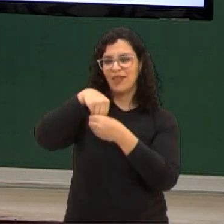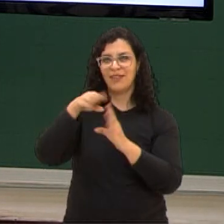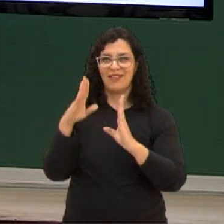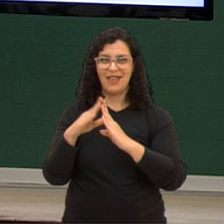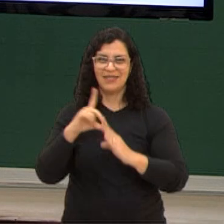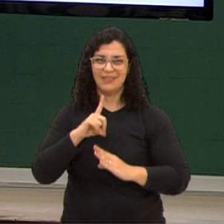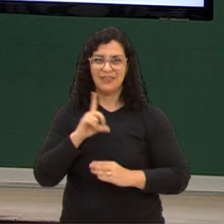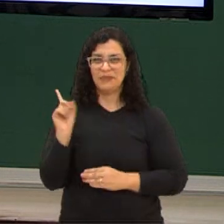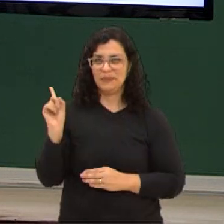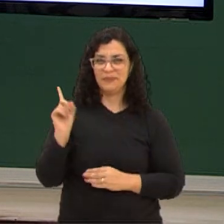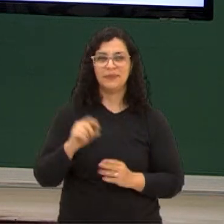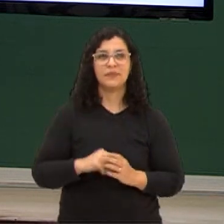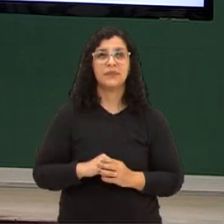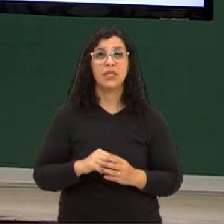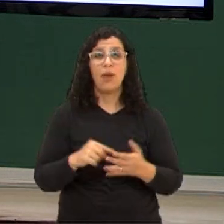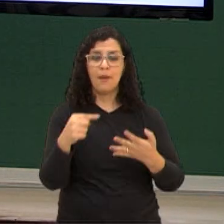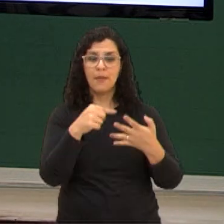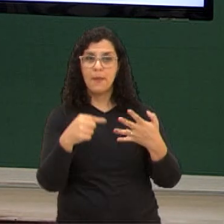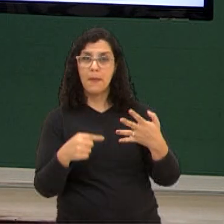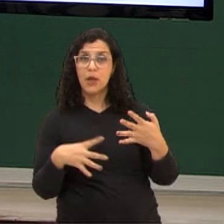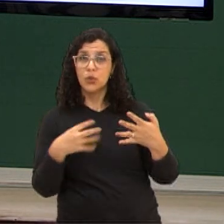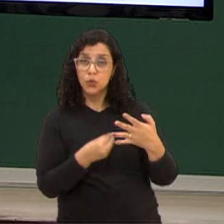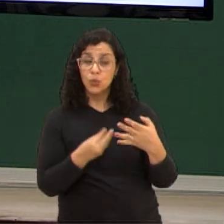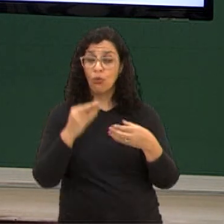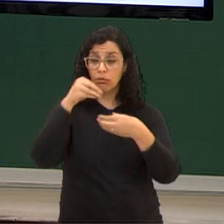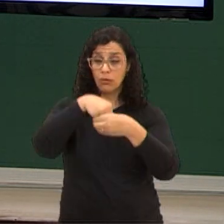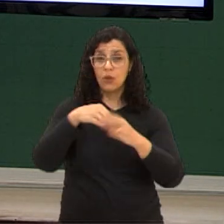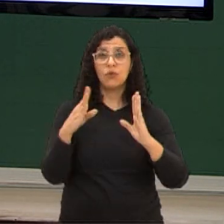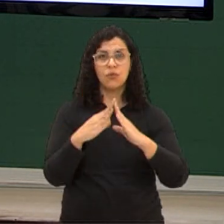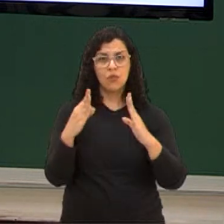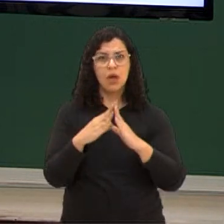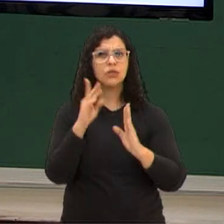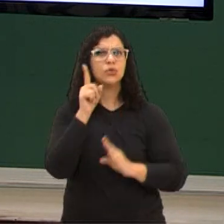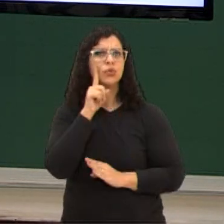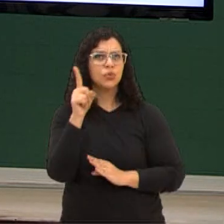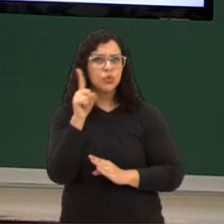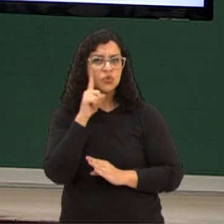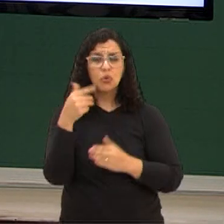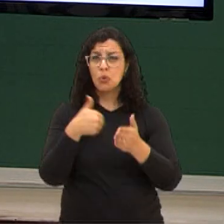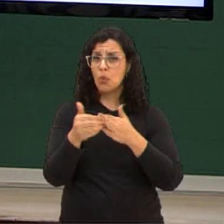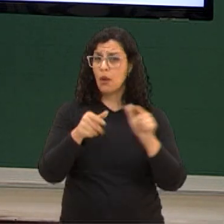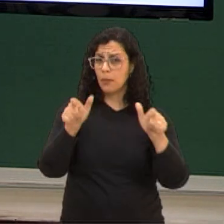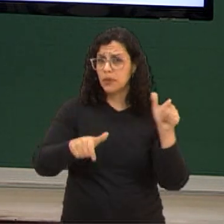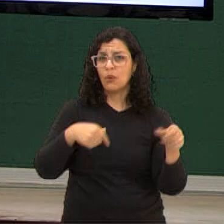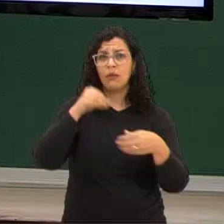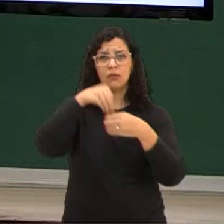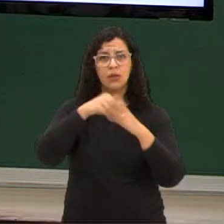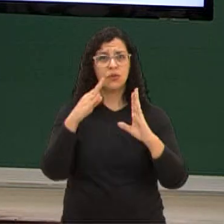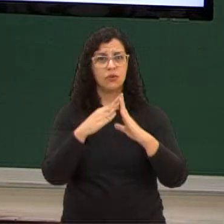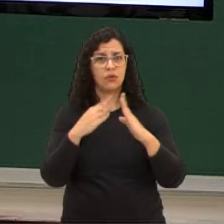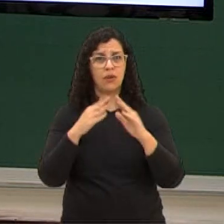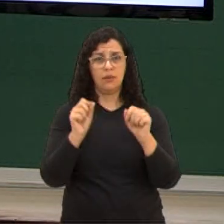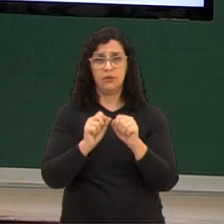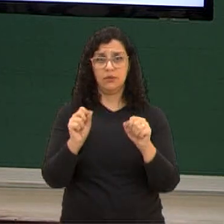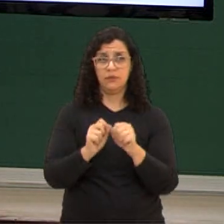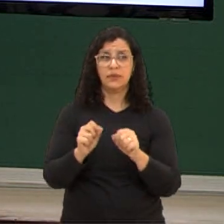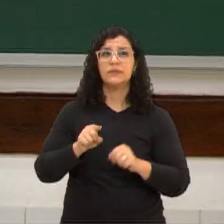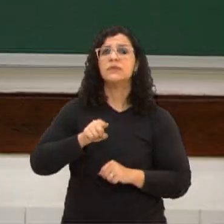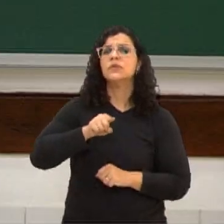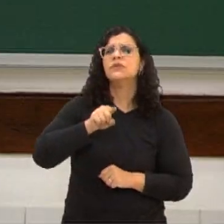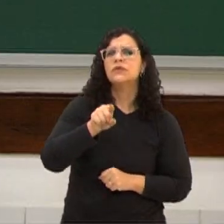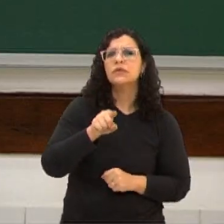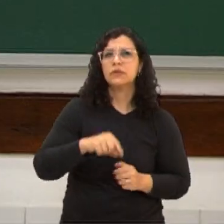Essas são ações, né, que fazem parte da rotina de qualquer casa. E